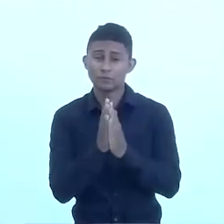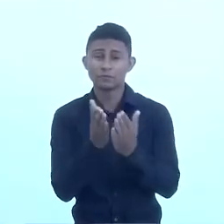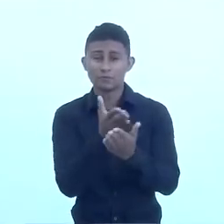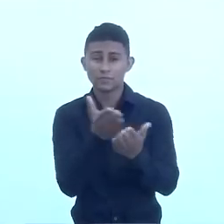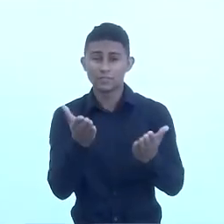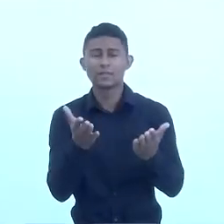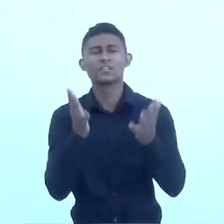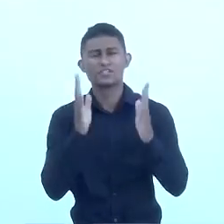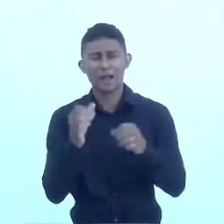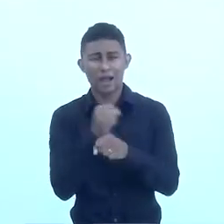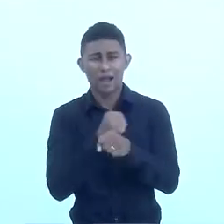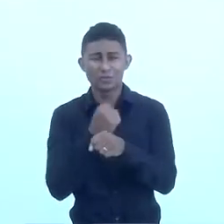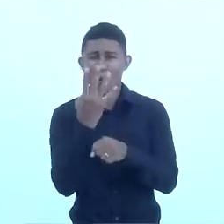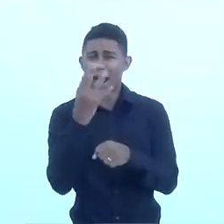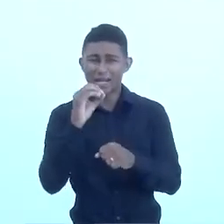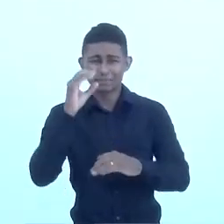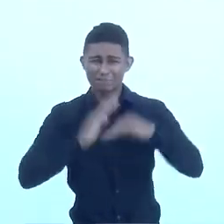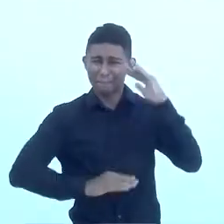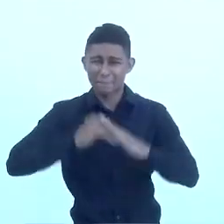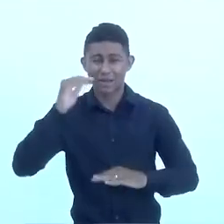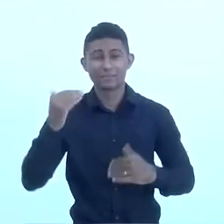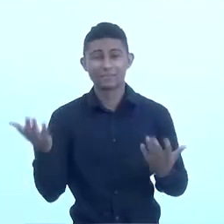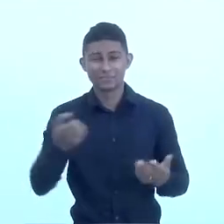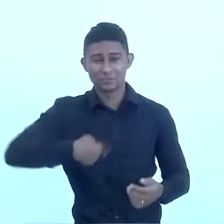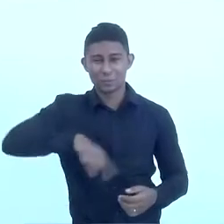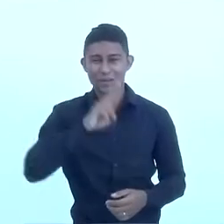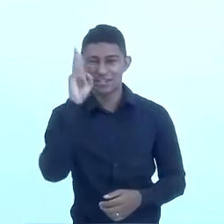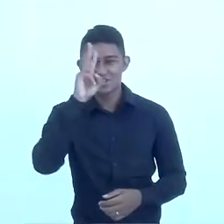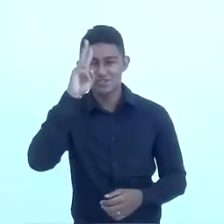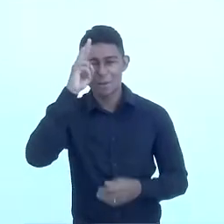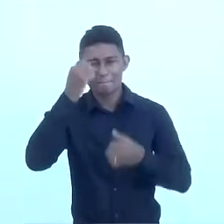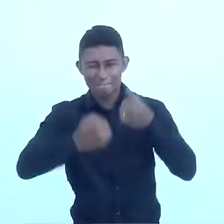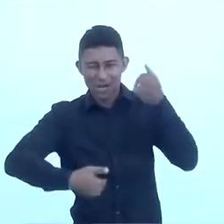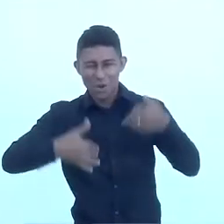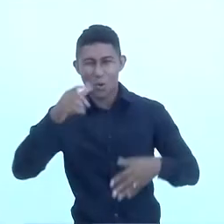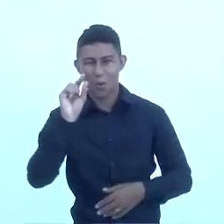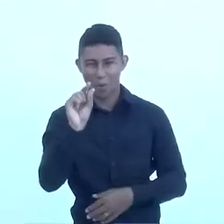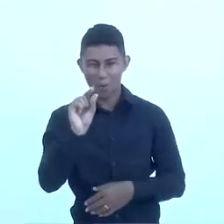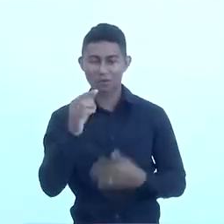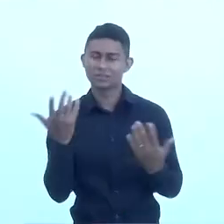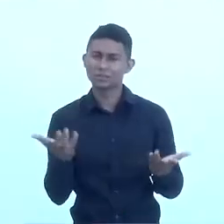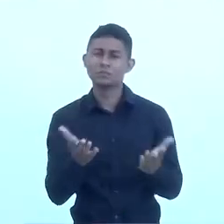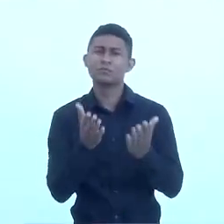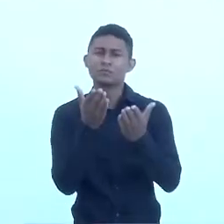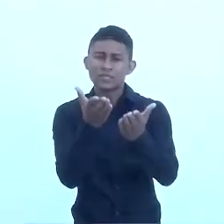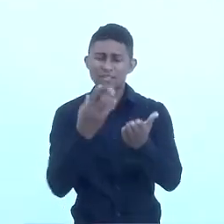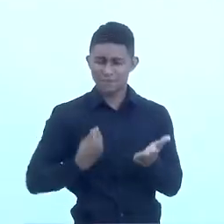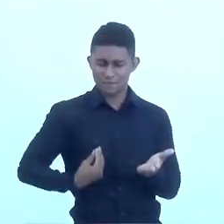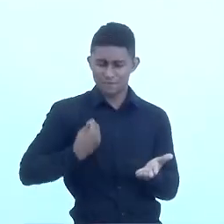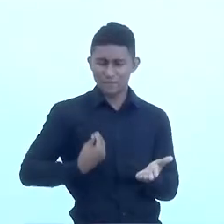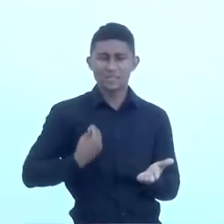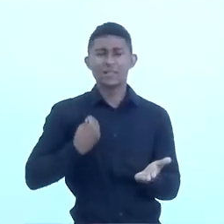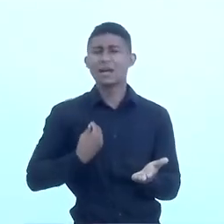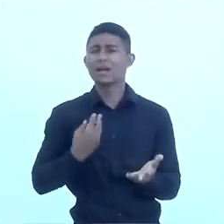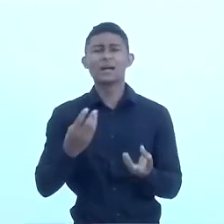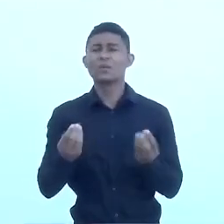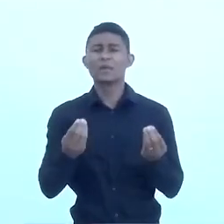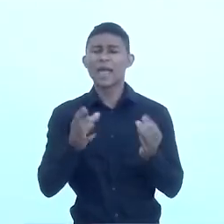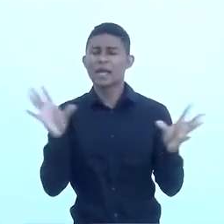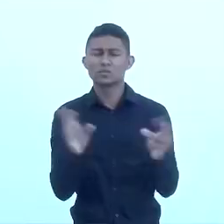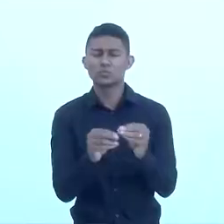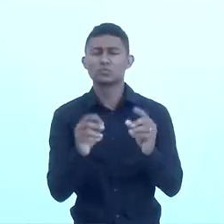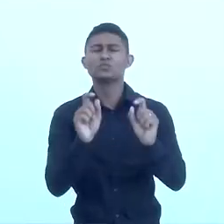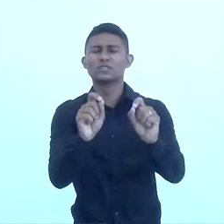queria saber, Paulo, mais de 40 anos de profissão, a tua história que a gente contou aqui, parte dela, qual é o seu lema de